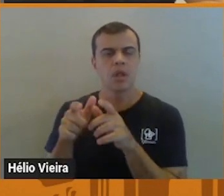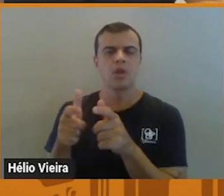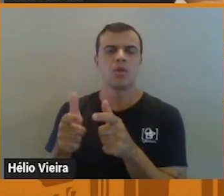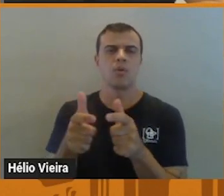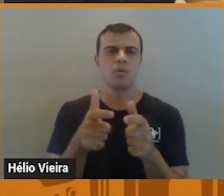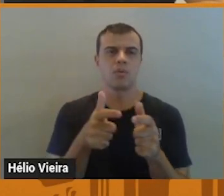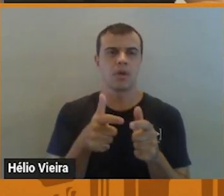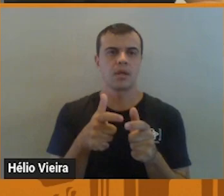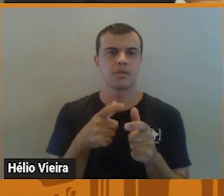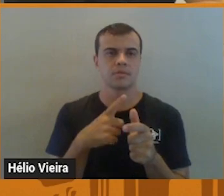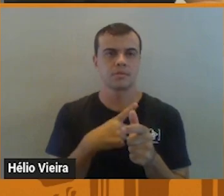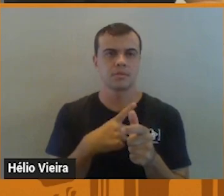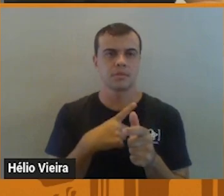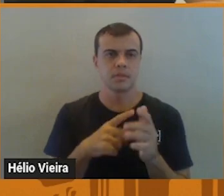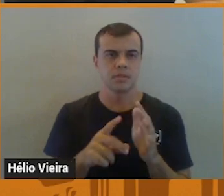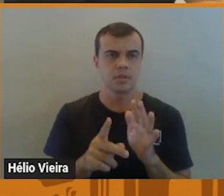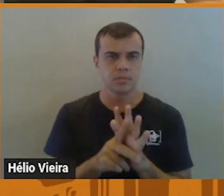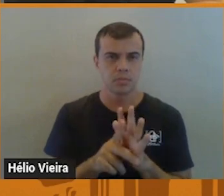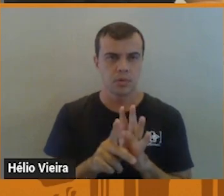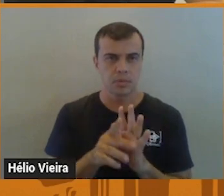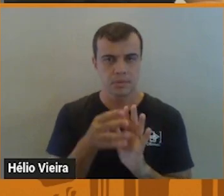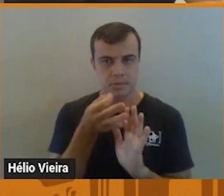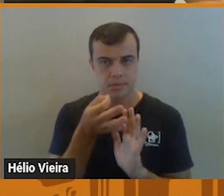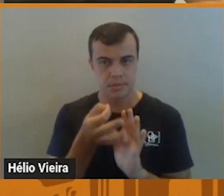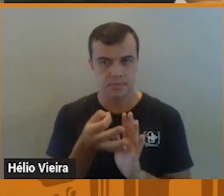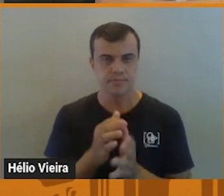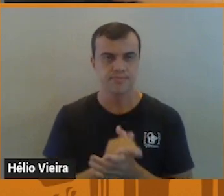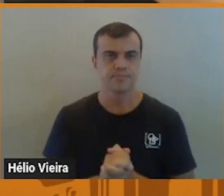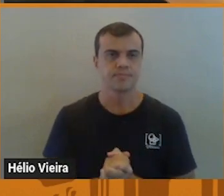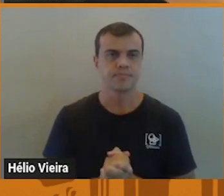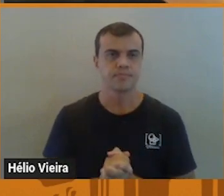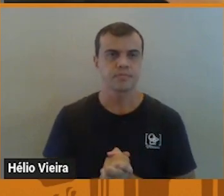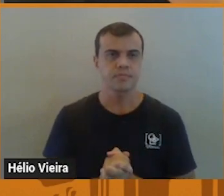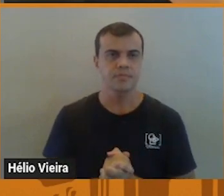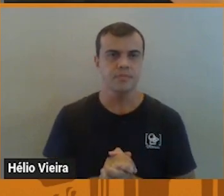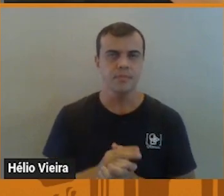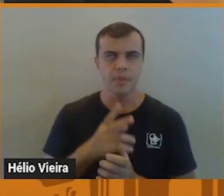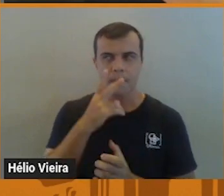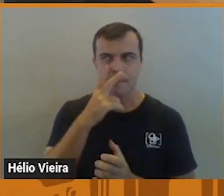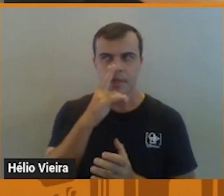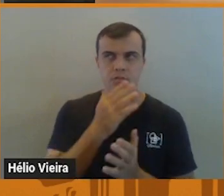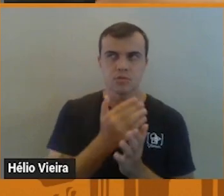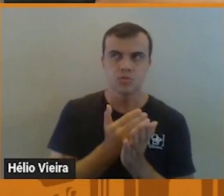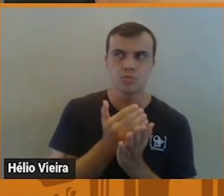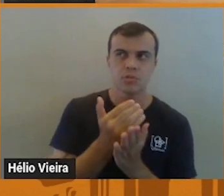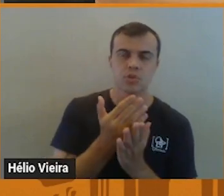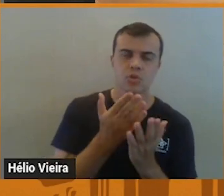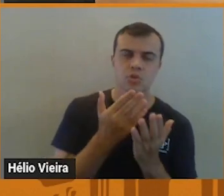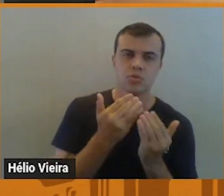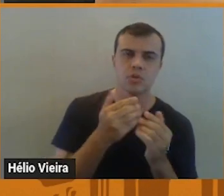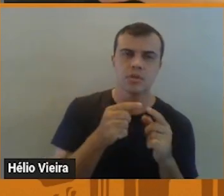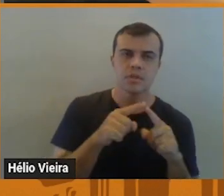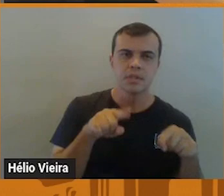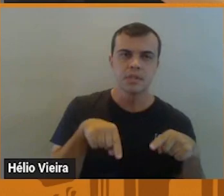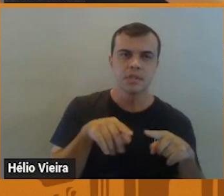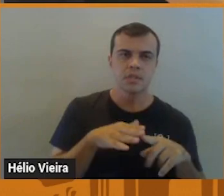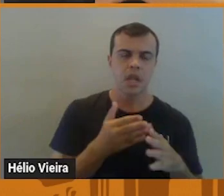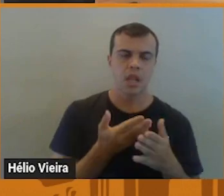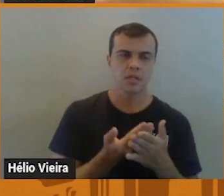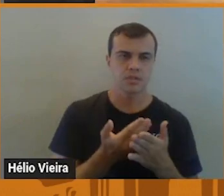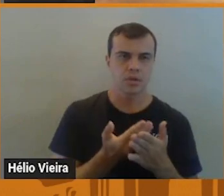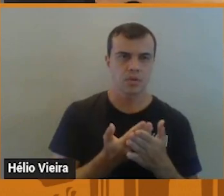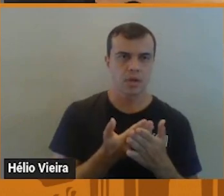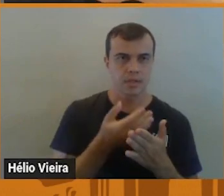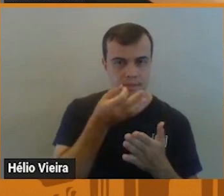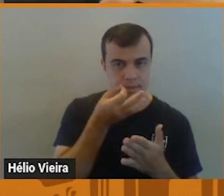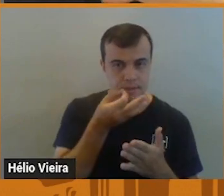de algo que chamou a atenção. Né, de algo a partir do que foi discutido em sala de aula, que chamou